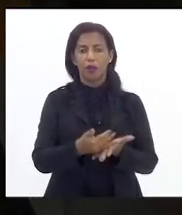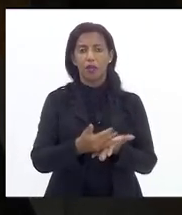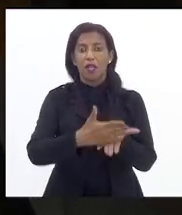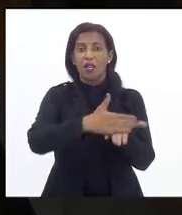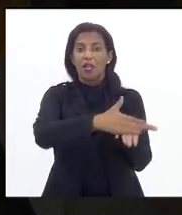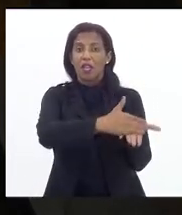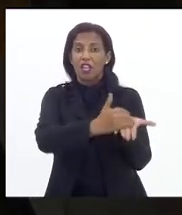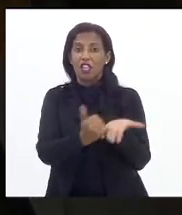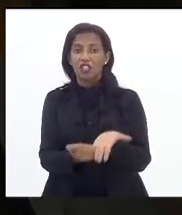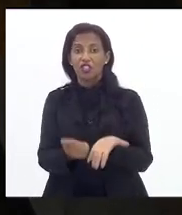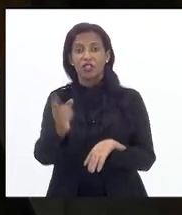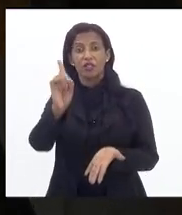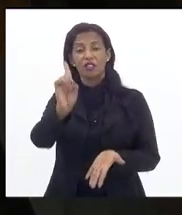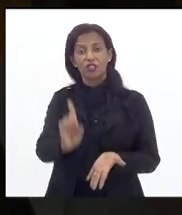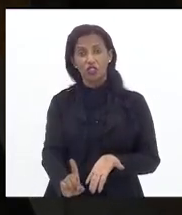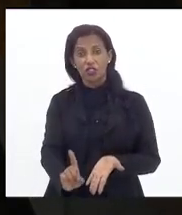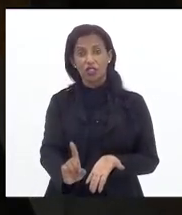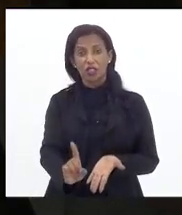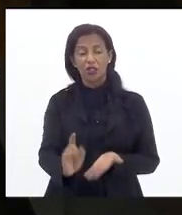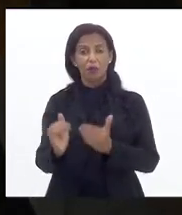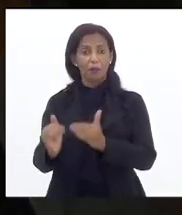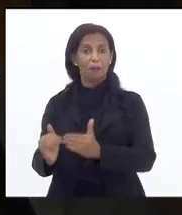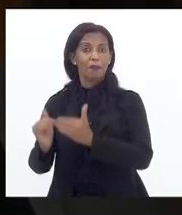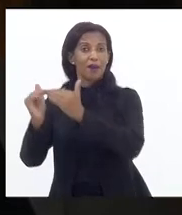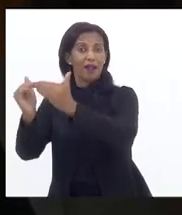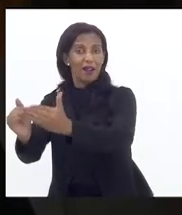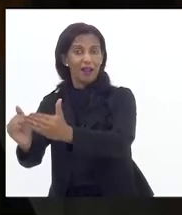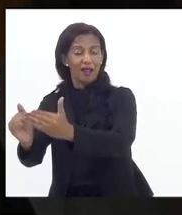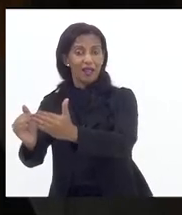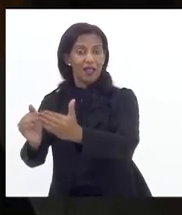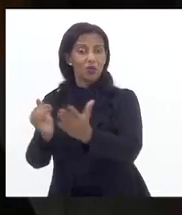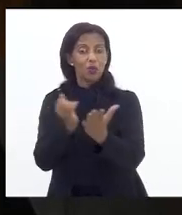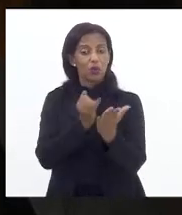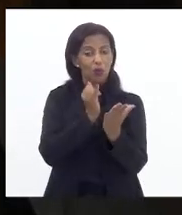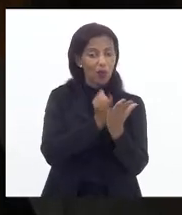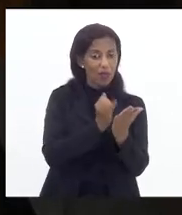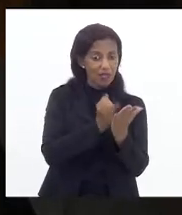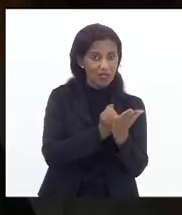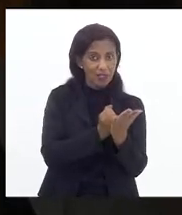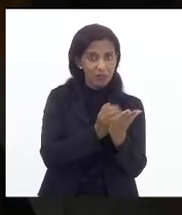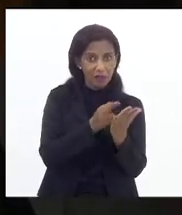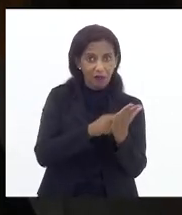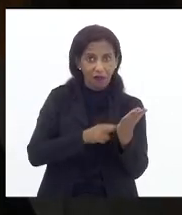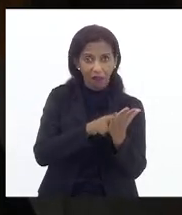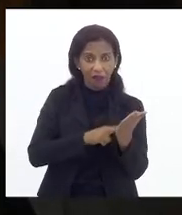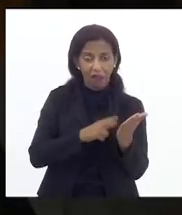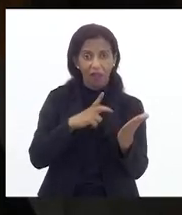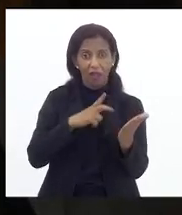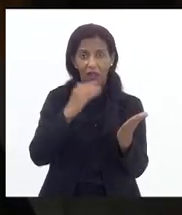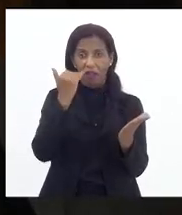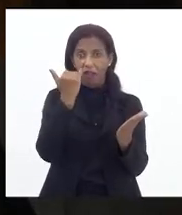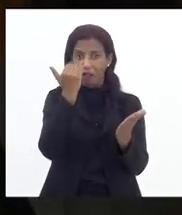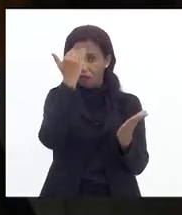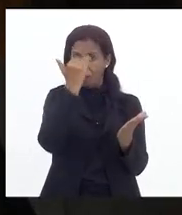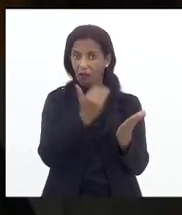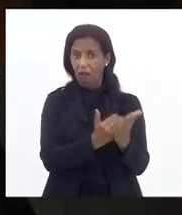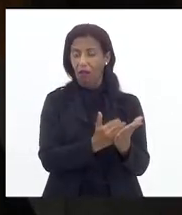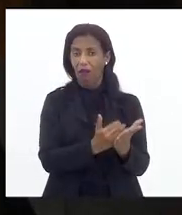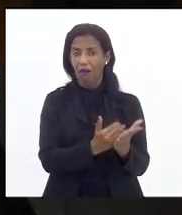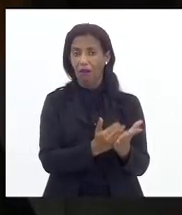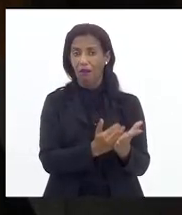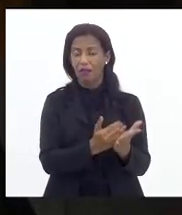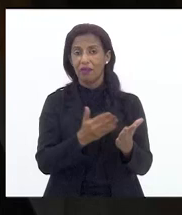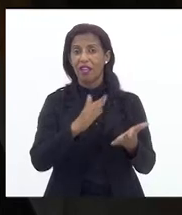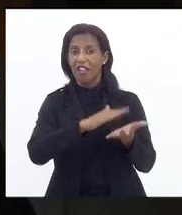retiradas de direito para além do que o regime de recuperação fiscal vezes a gente tem por exemplo a retirada